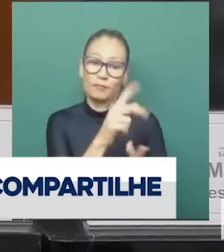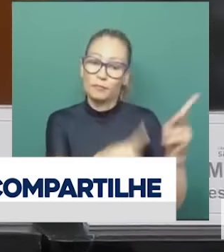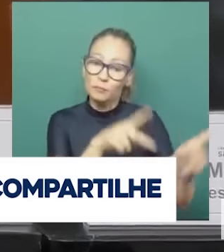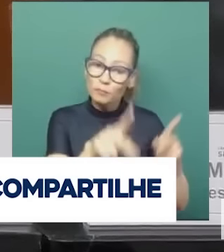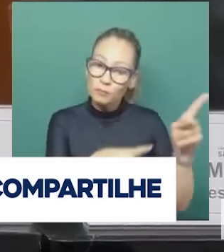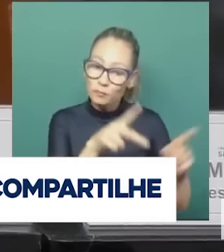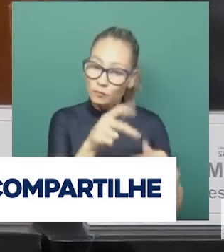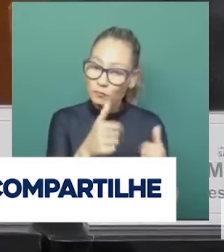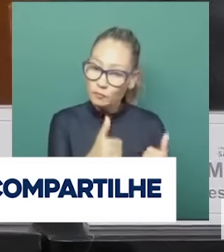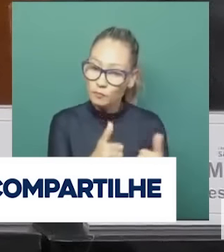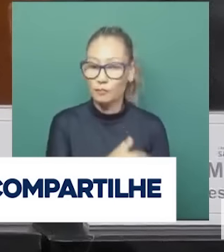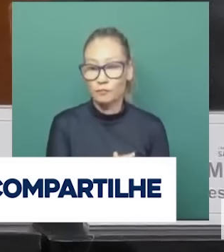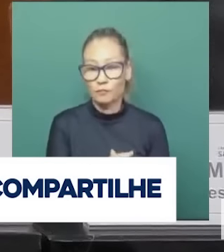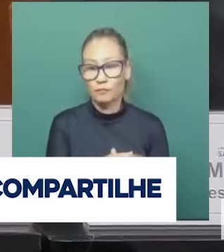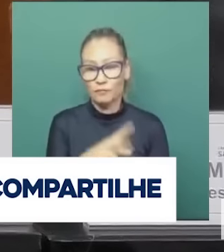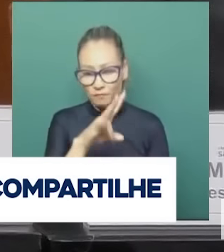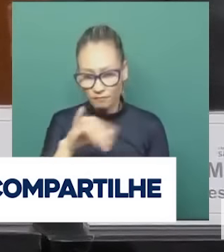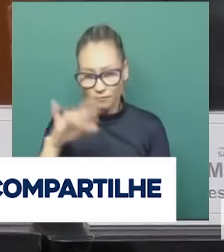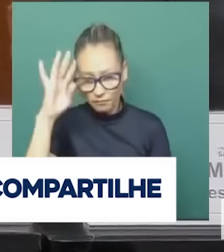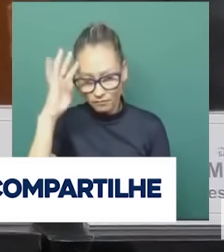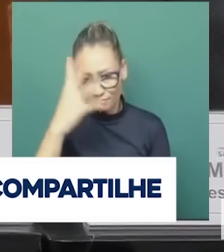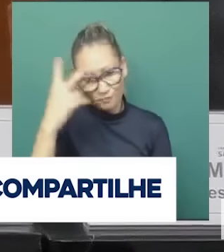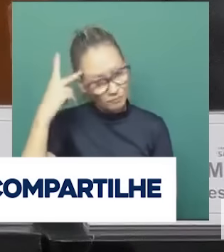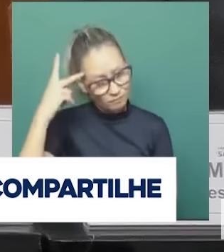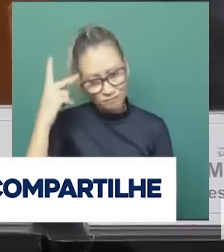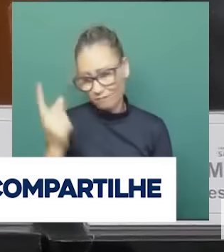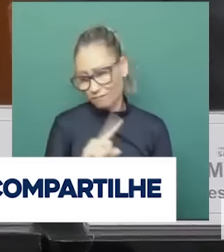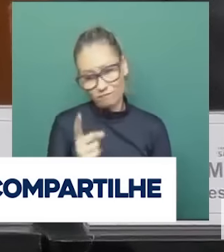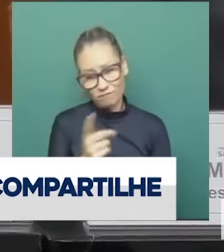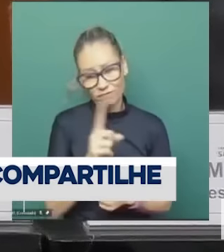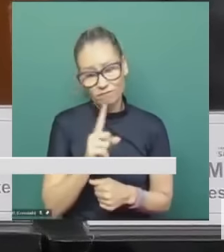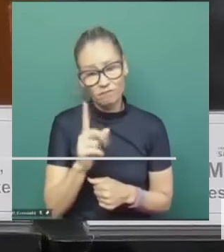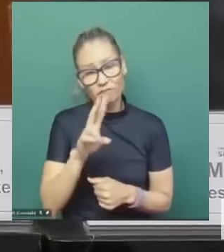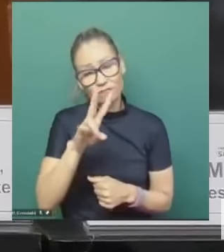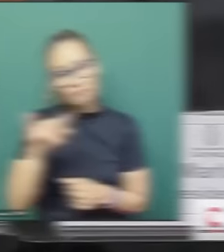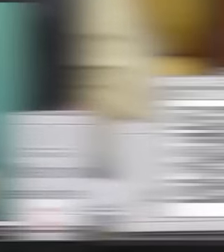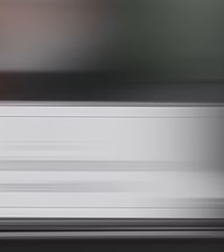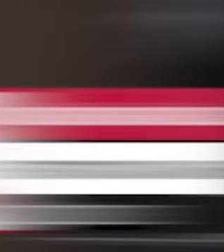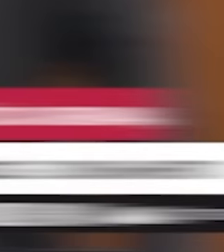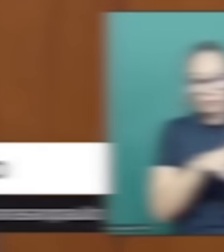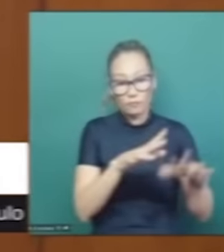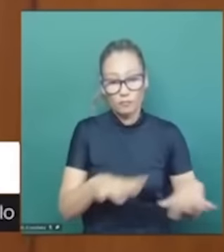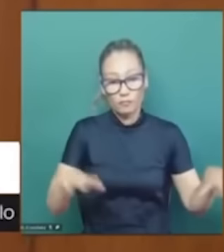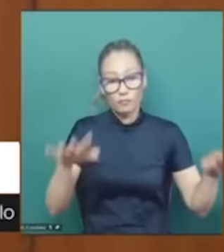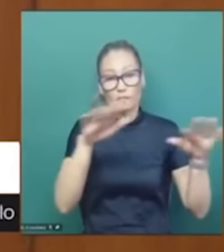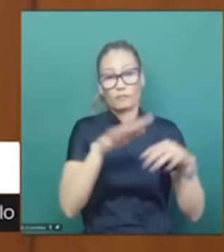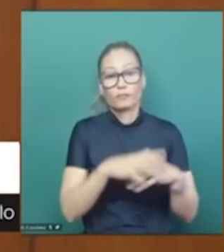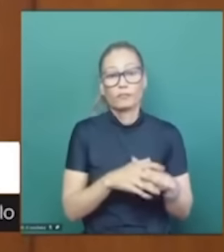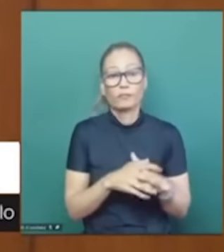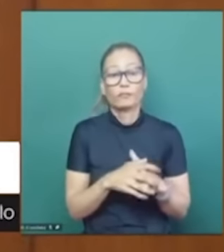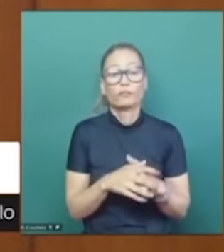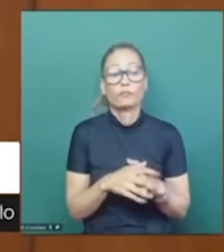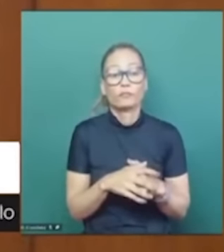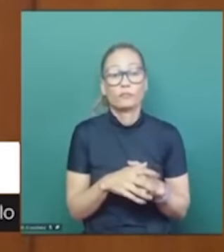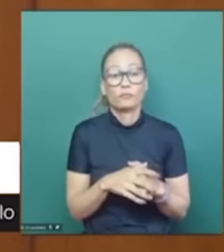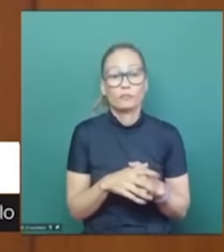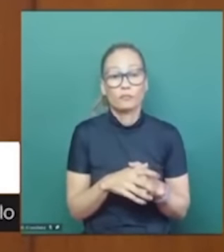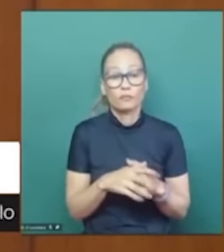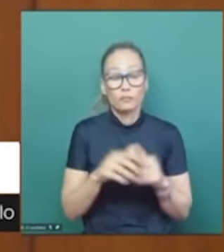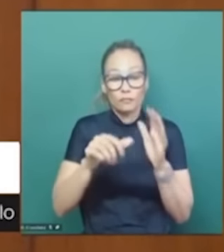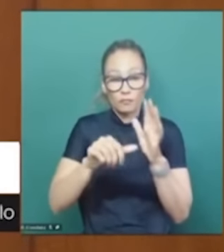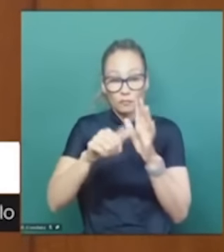resolver todo o problema de São Paulo? Não, mas de alguma maneira vai trazer um pouco mais de qualidade para todo cidadão de São Paulo. Só acho que é a primeira vez que eu subo a tribuna em uma